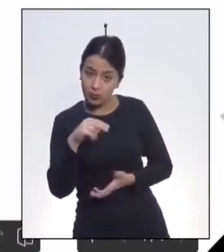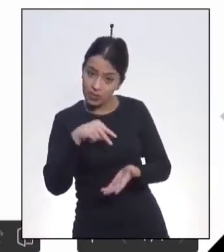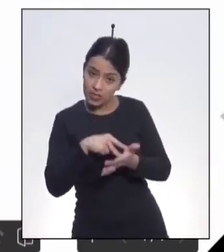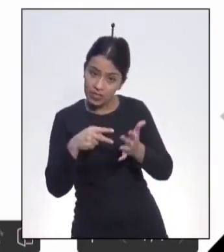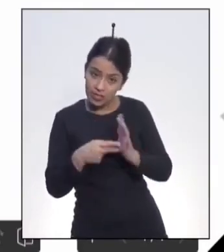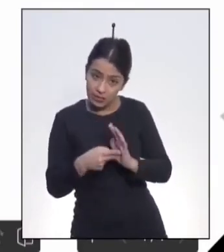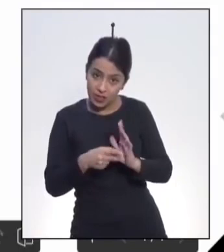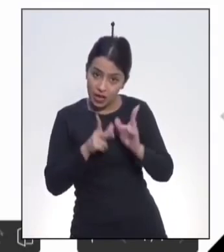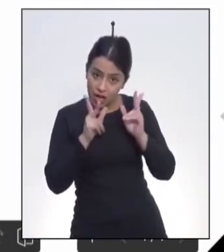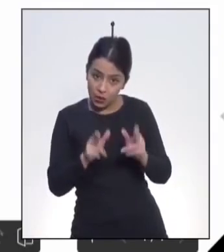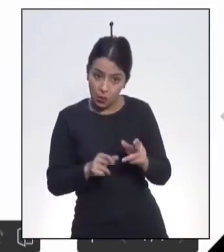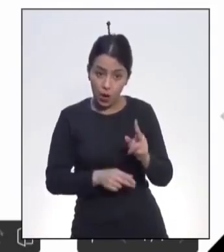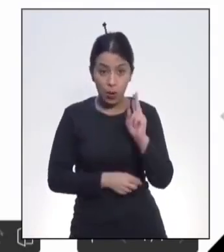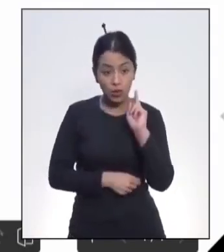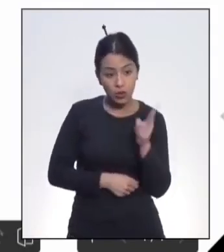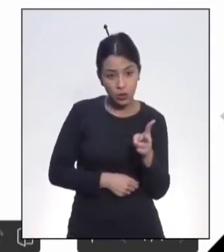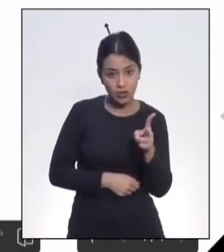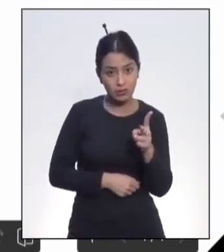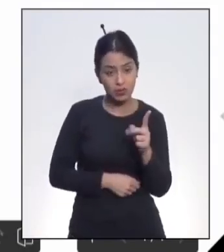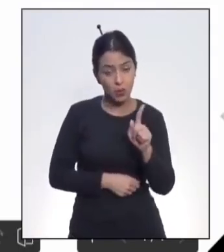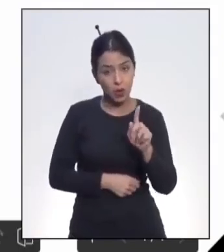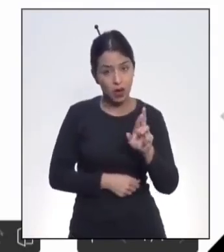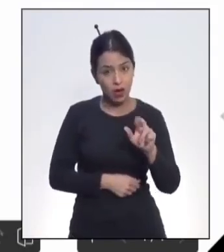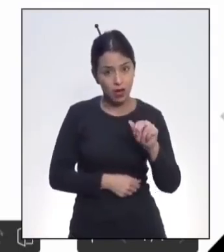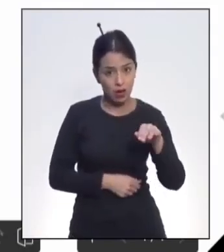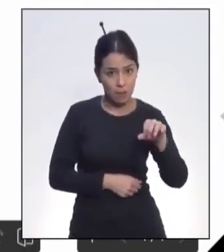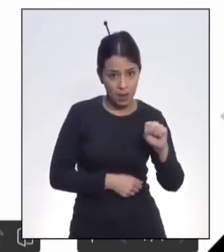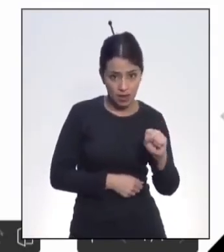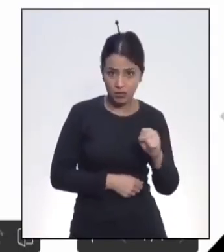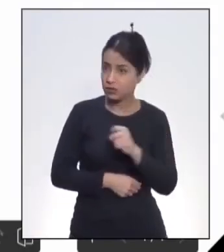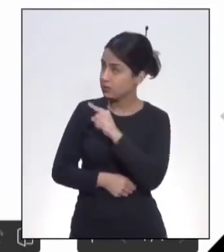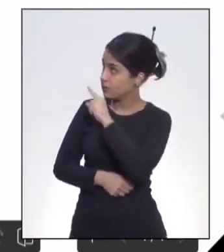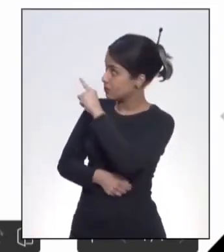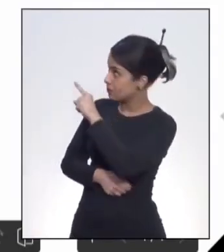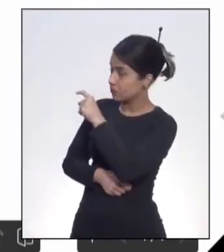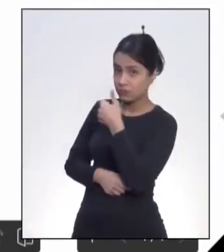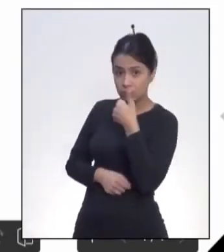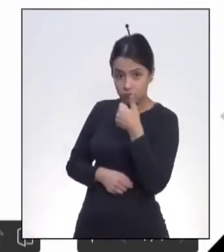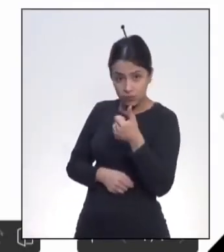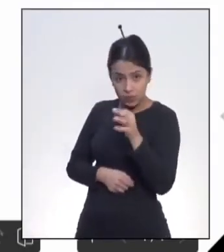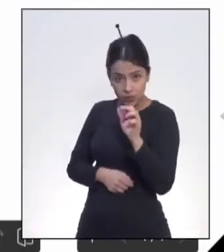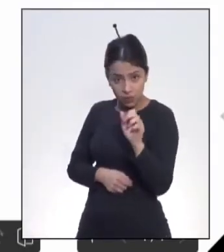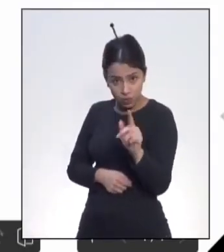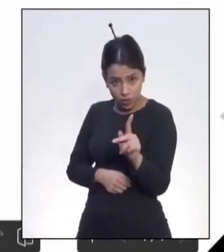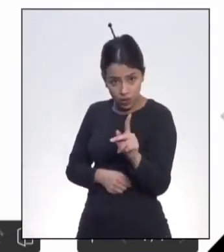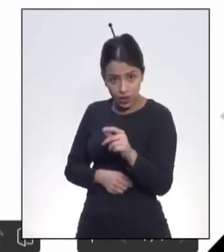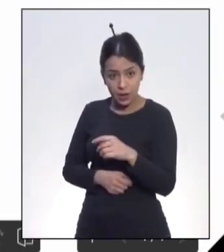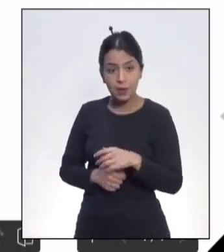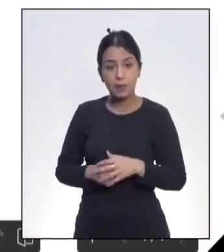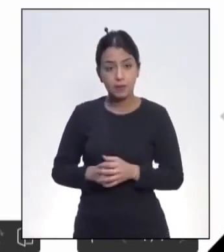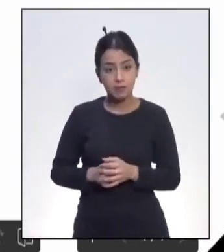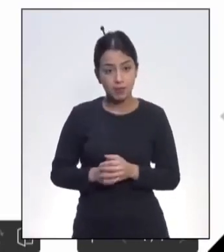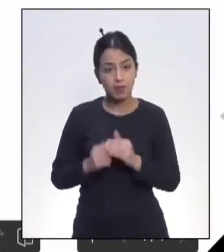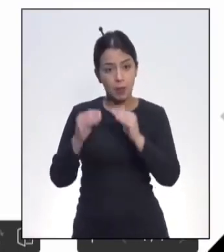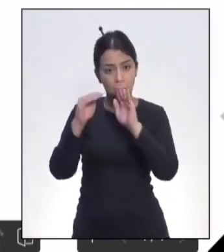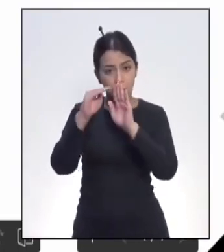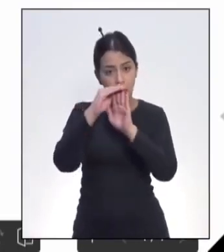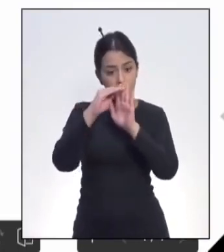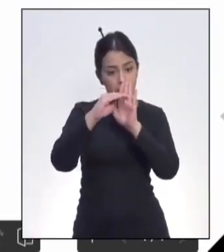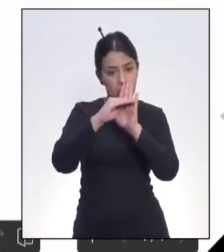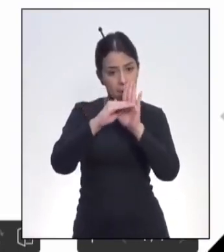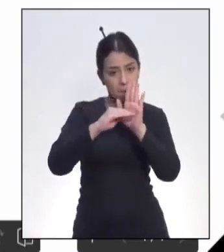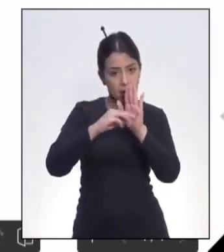gramas. Ok? E aí, por associação, a gente vai construindo a ideia. Né? 3 quilogramas, teremos